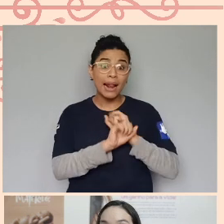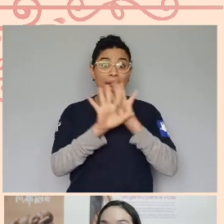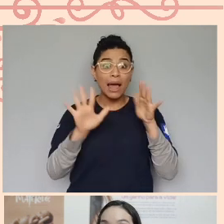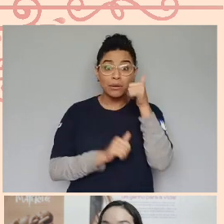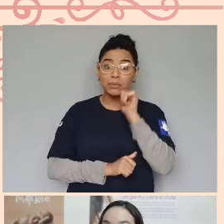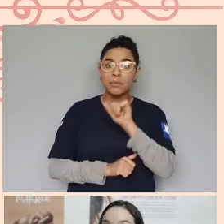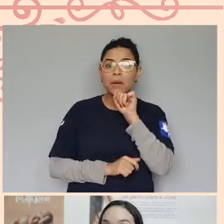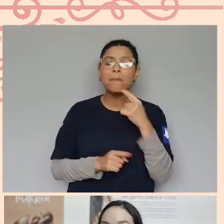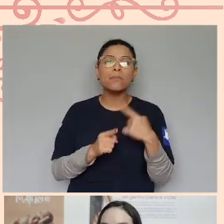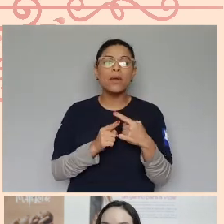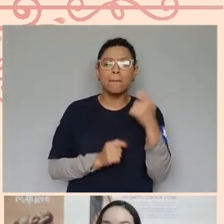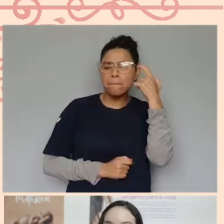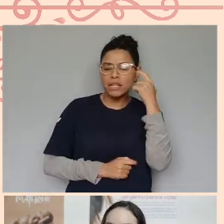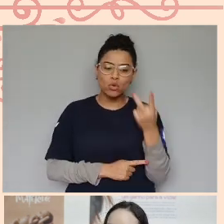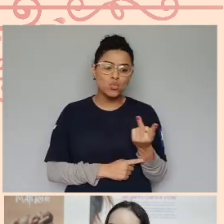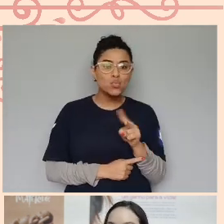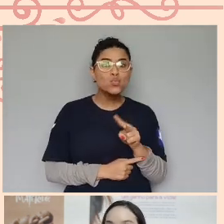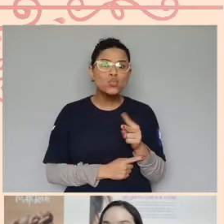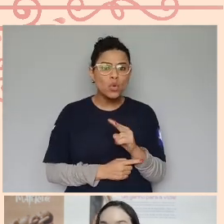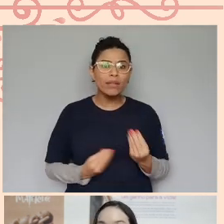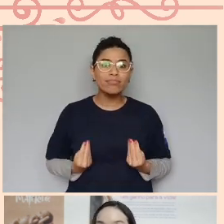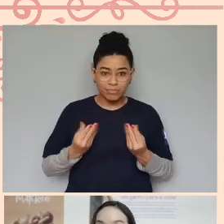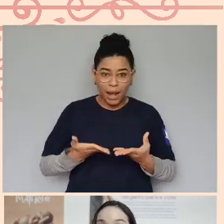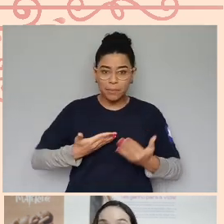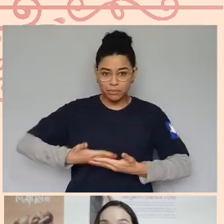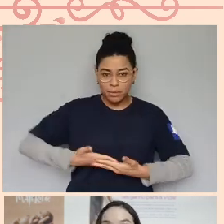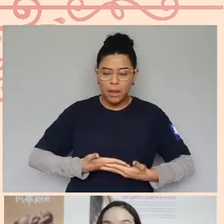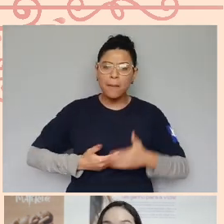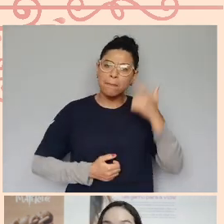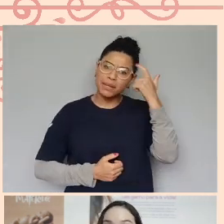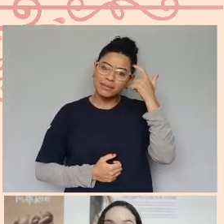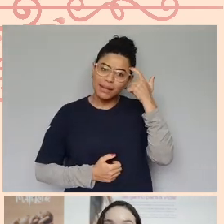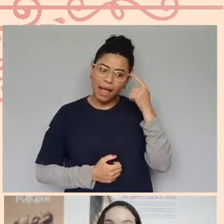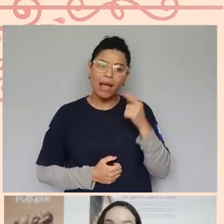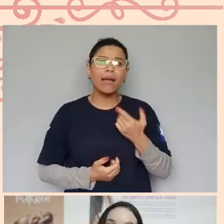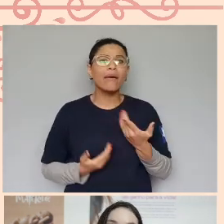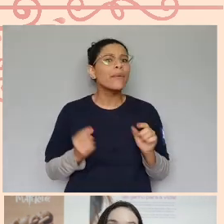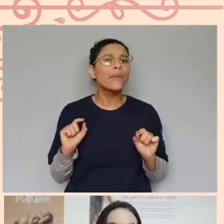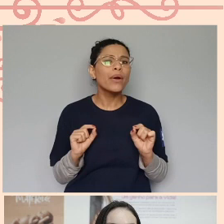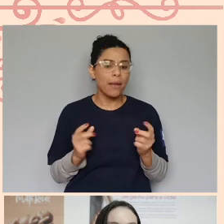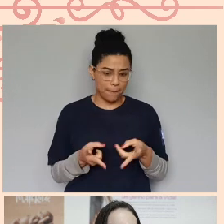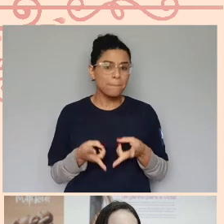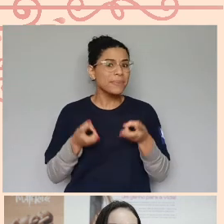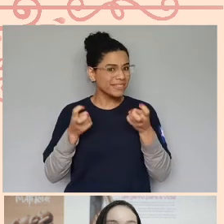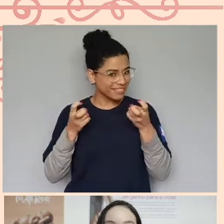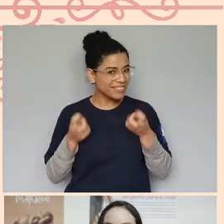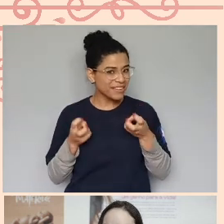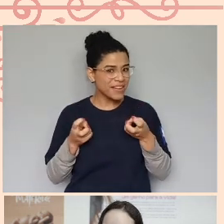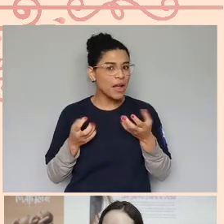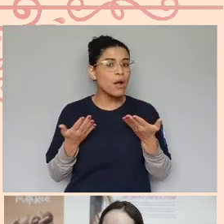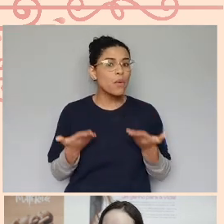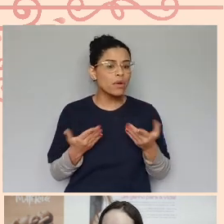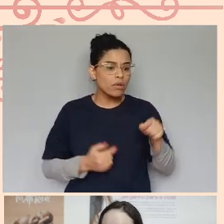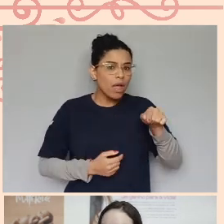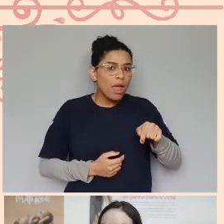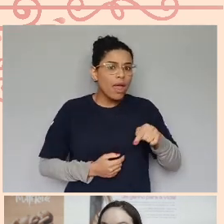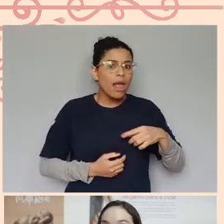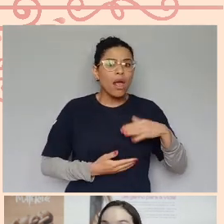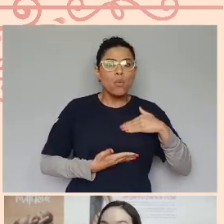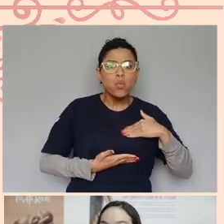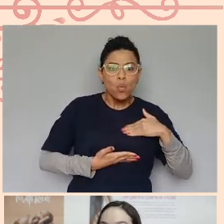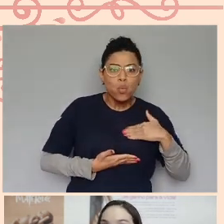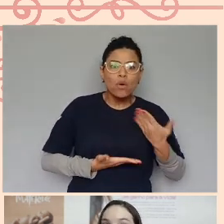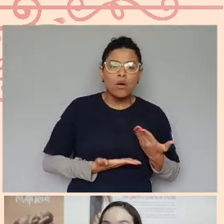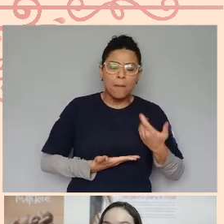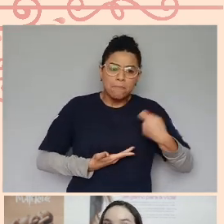ela pode, se ela dá os dois, se ela dá o leite materno e ela dá a fórmula, ela pode achar e ela vai perceber que quando ela dá o leite materno ao bebê,